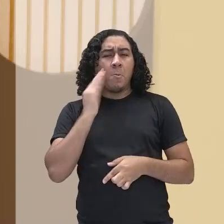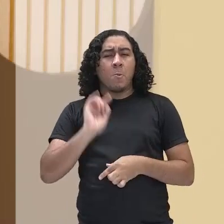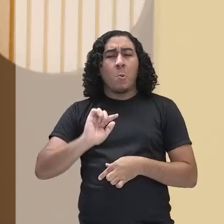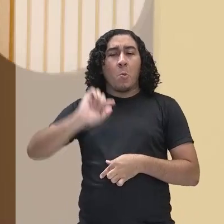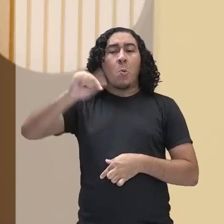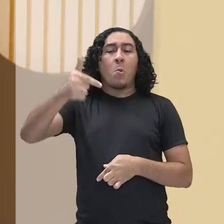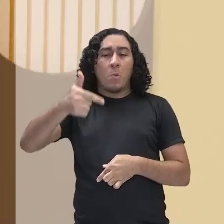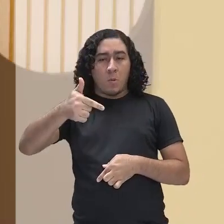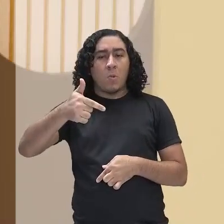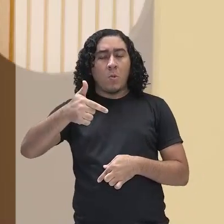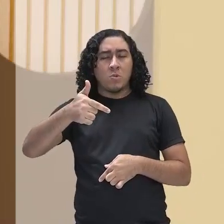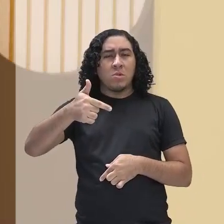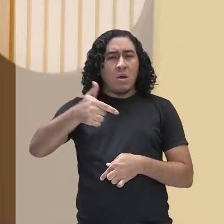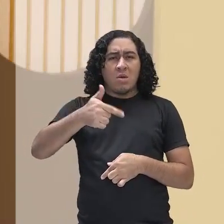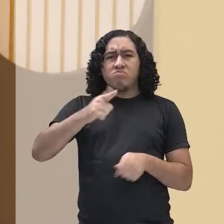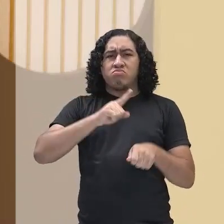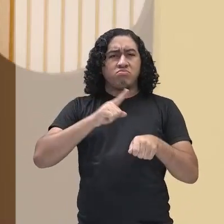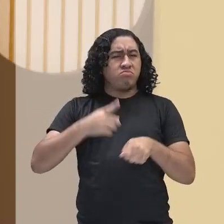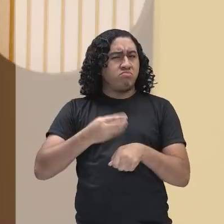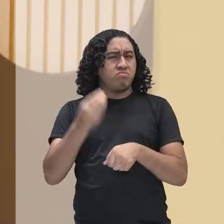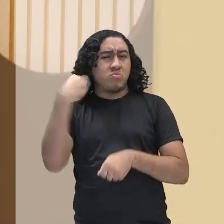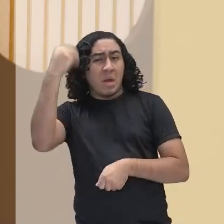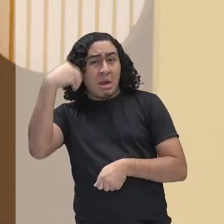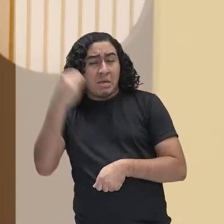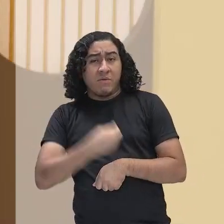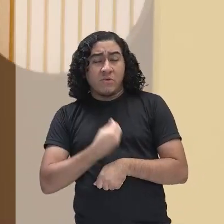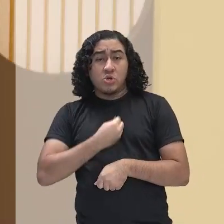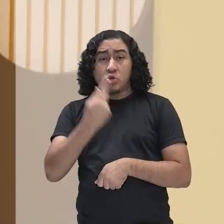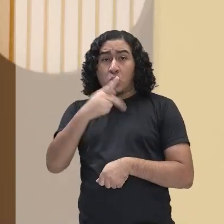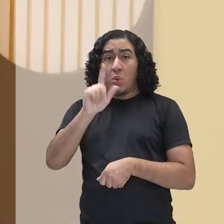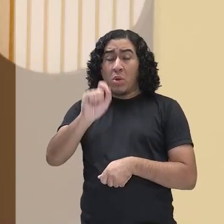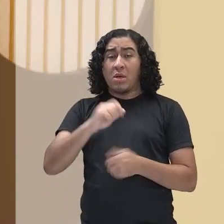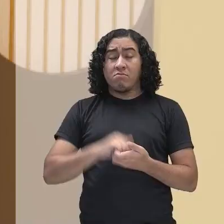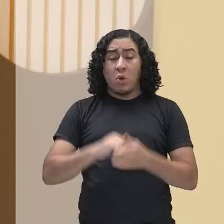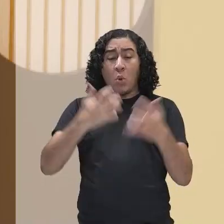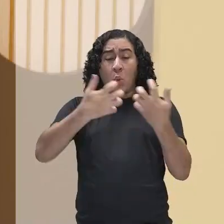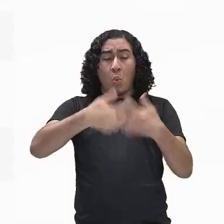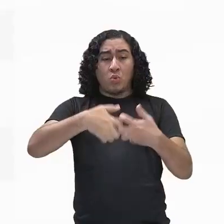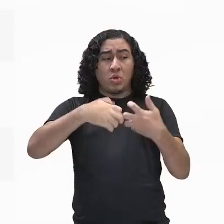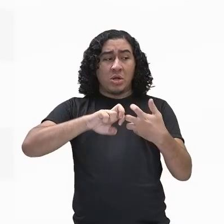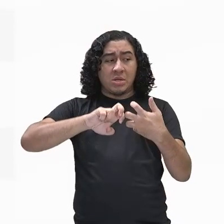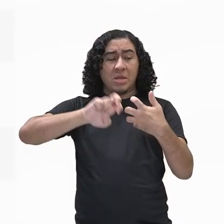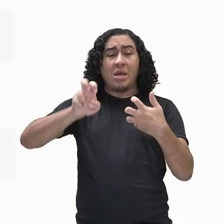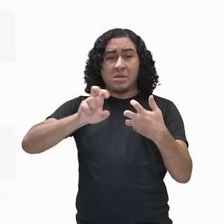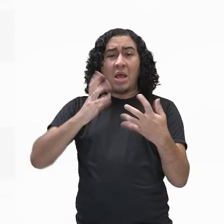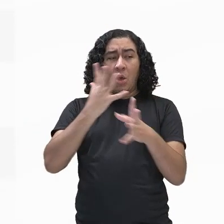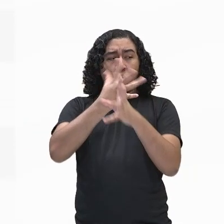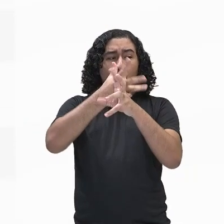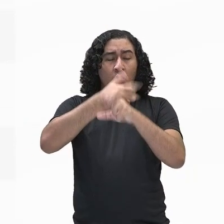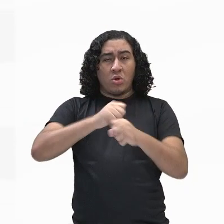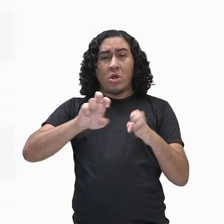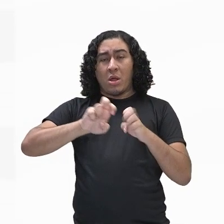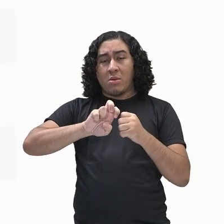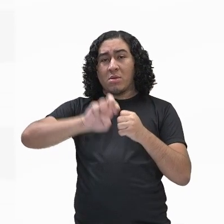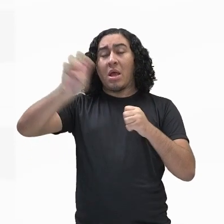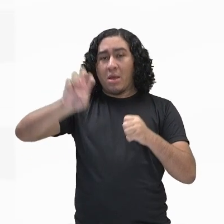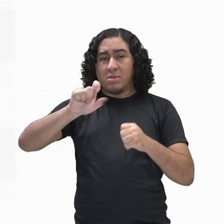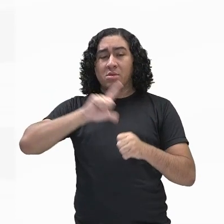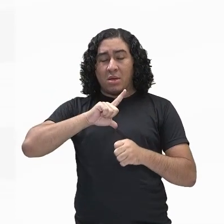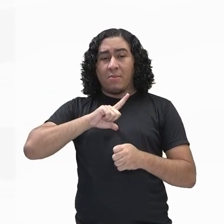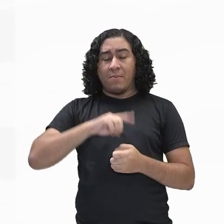momentos aí ao longo da sua carreira acadêmica, é sobre interculturalidade, que é o conceito que aparece na cartela para você agora.